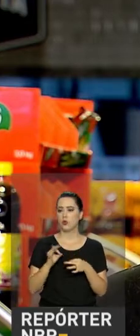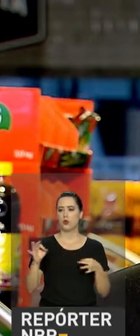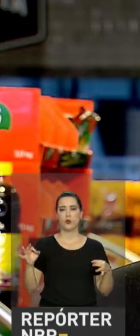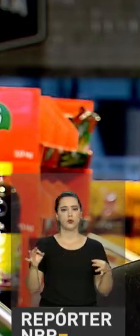prazo